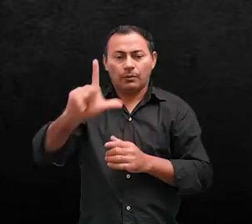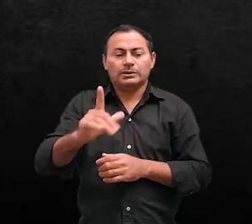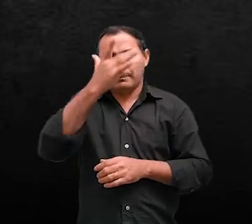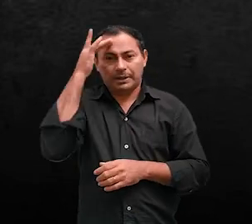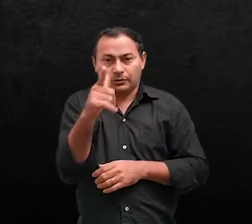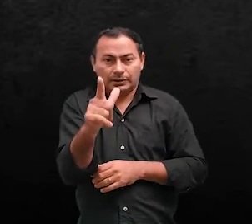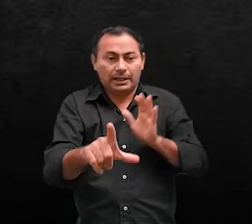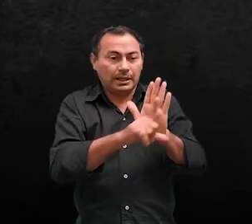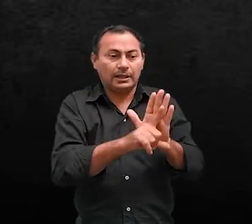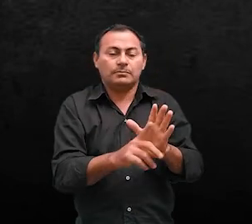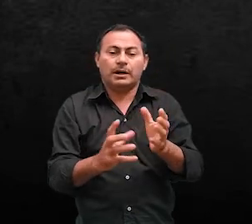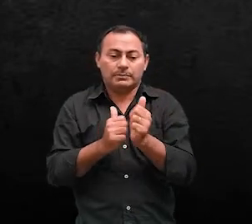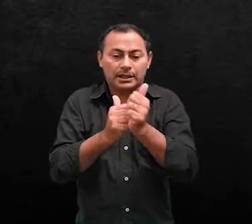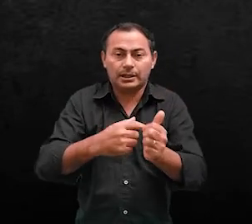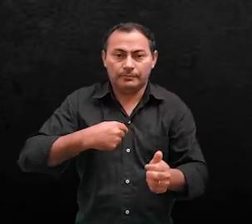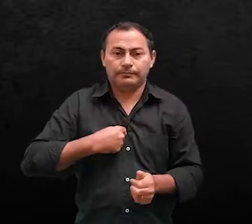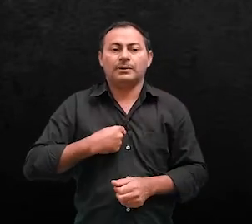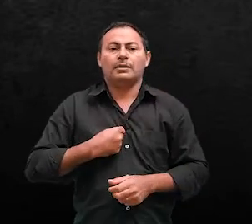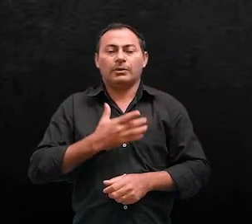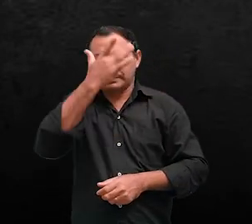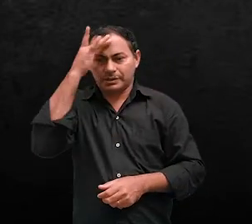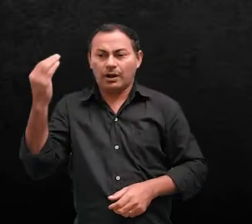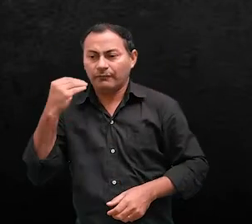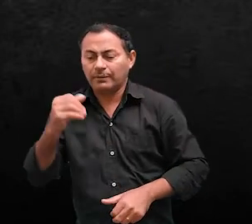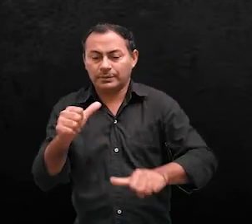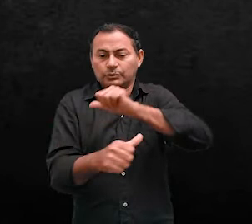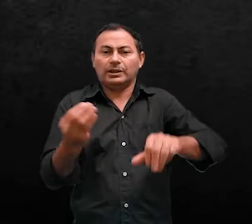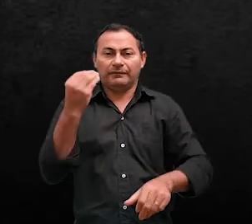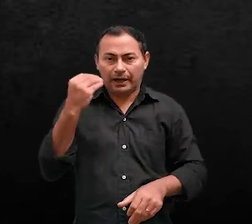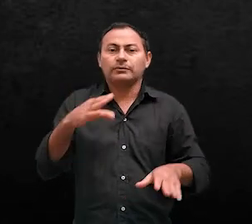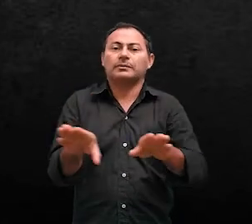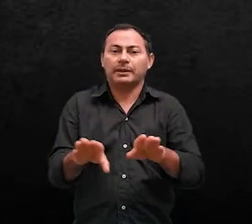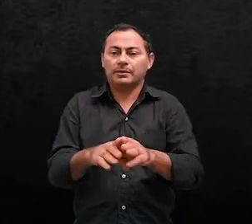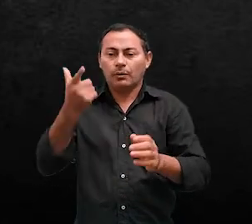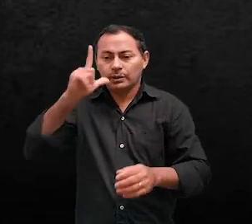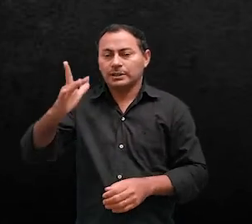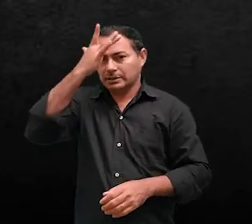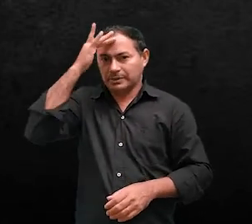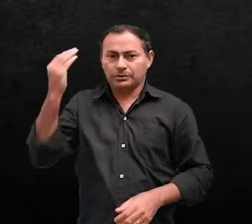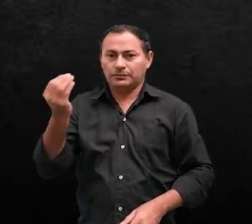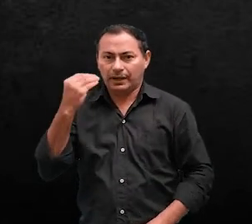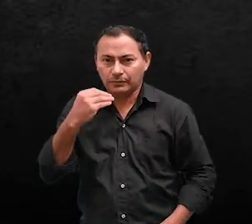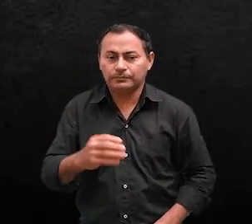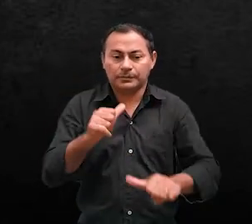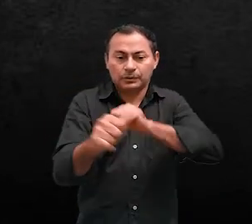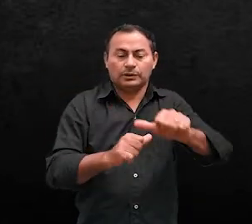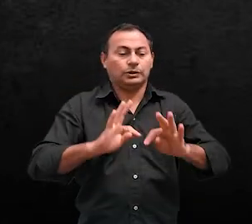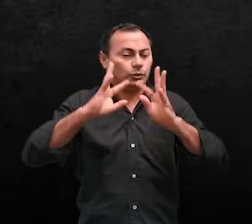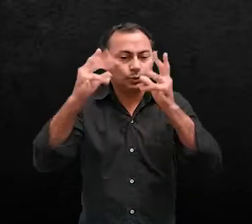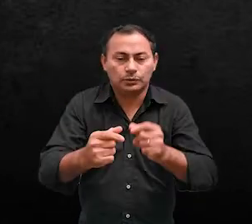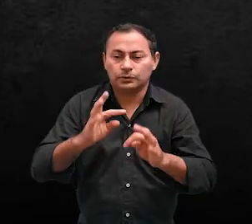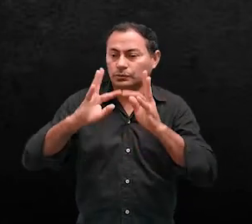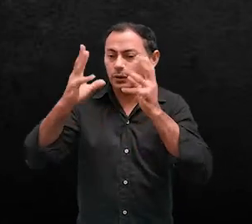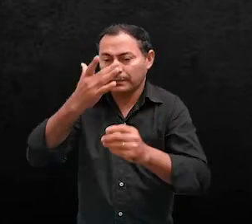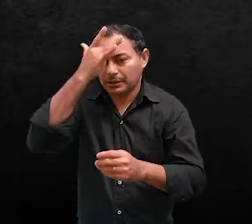a fim de ganhar os que não tem lei para com os fracos tornei-me fraco para ganhar os fracos tornei-me